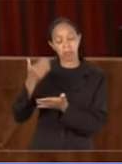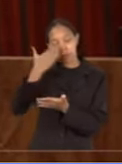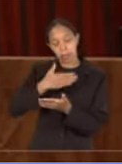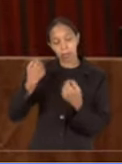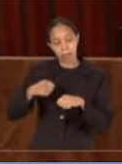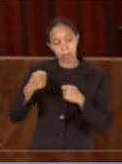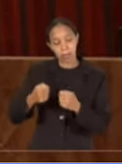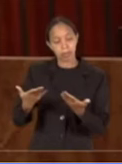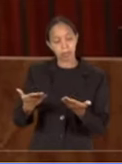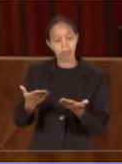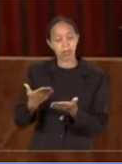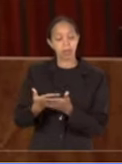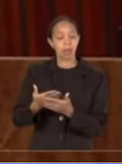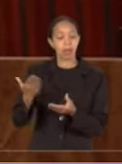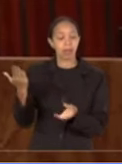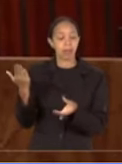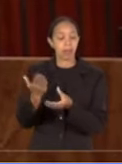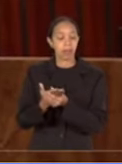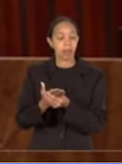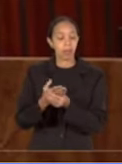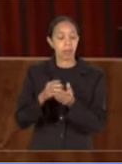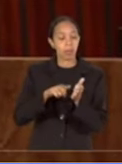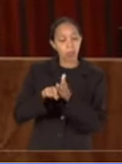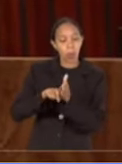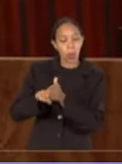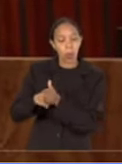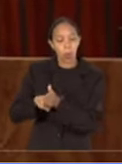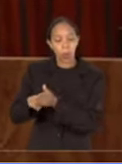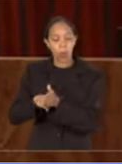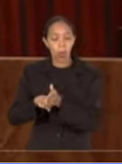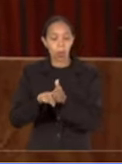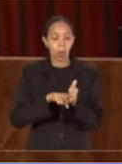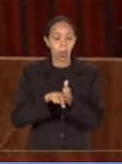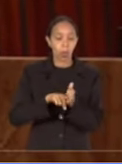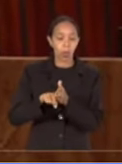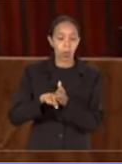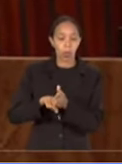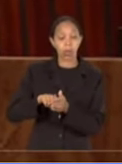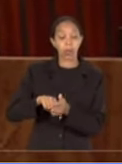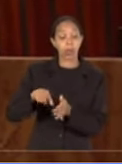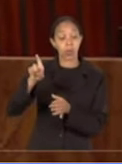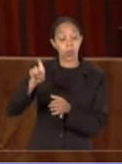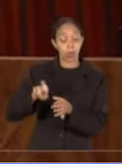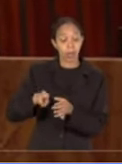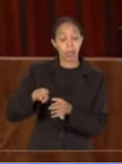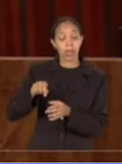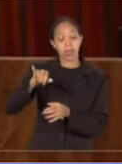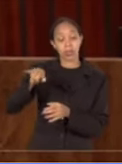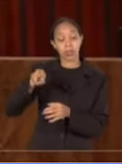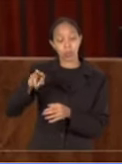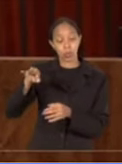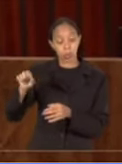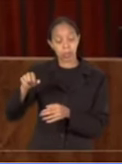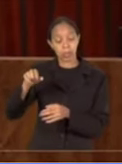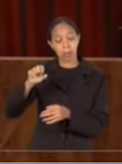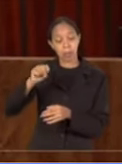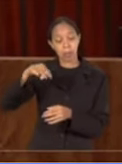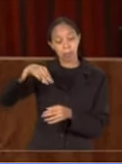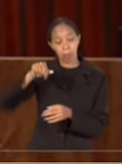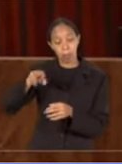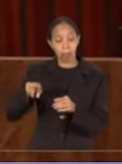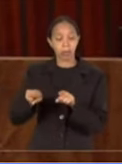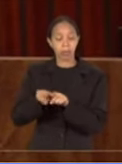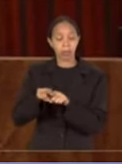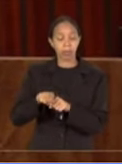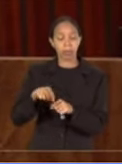necessária procedência da ação com a cassação do mandato e dos direitos políticos do ex-juiz e atual senador Sérgio Moro e seu primeiro e segundo